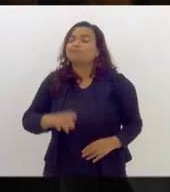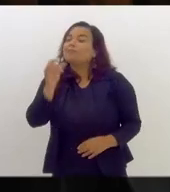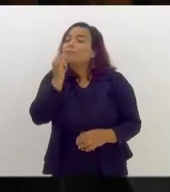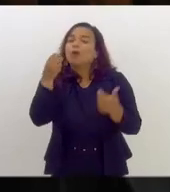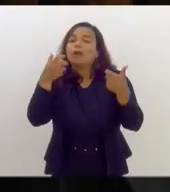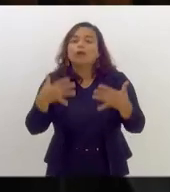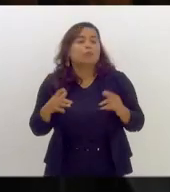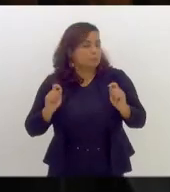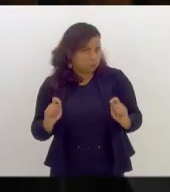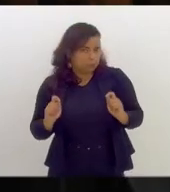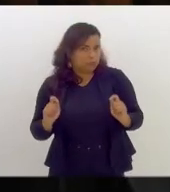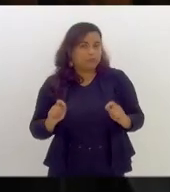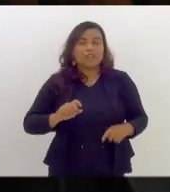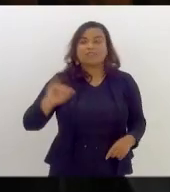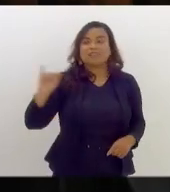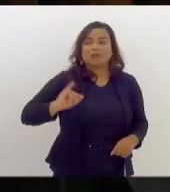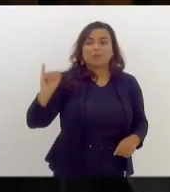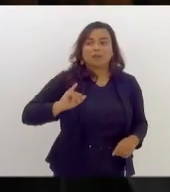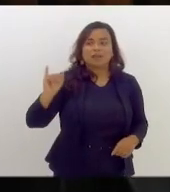Itaguaí